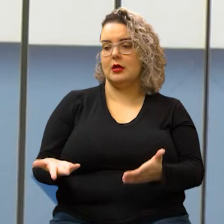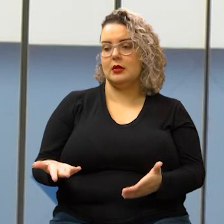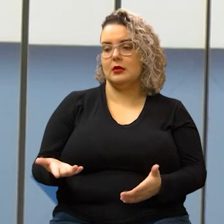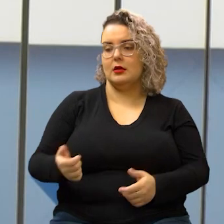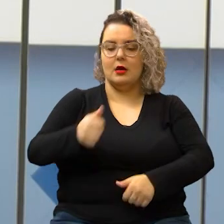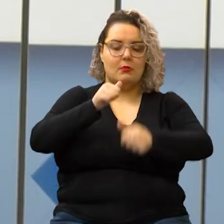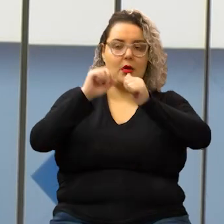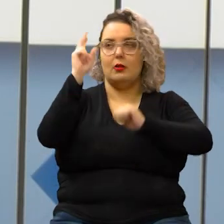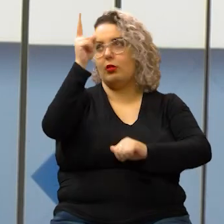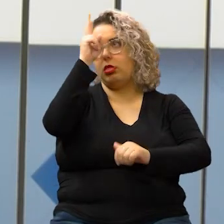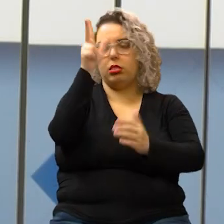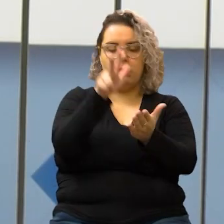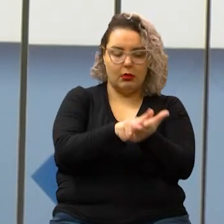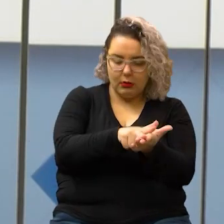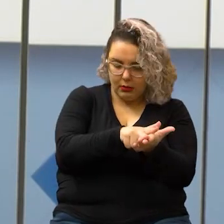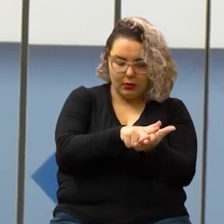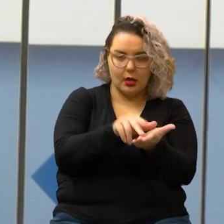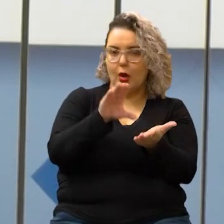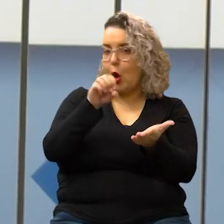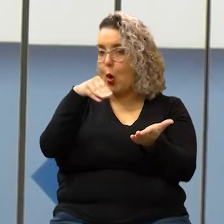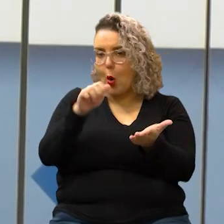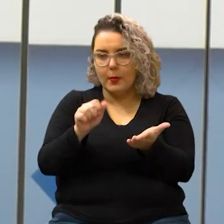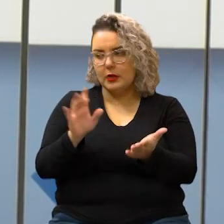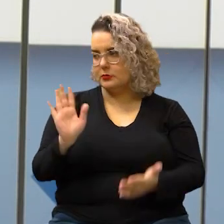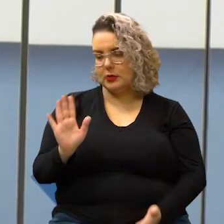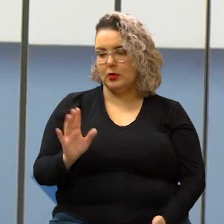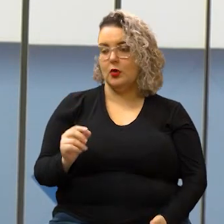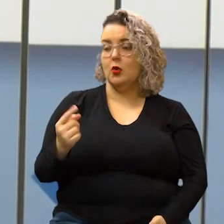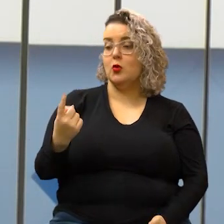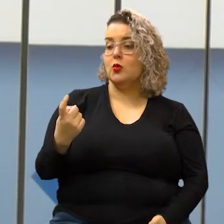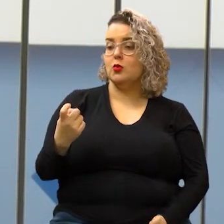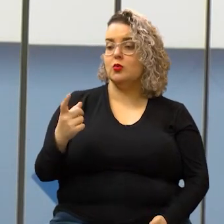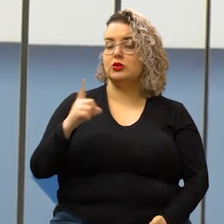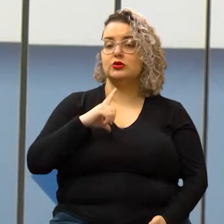da pessoa estar embriagada, né? Nós tivemos um único caso que foi